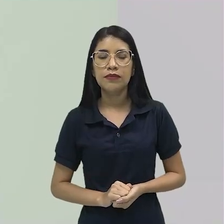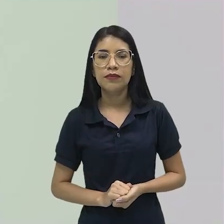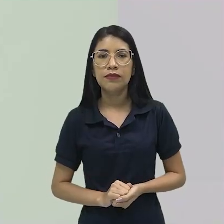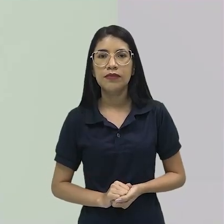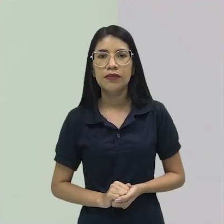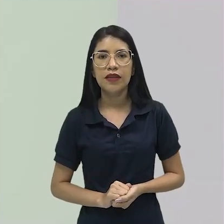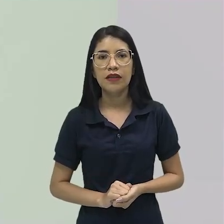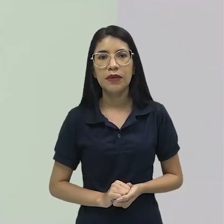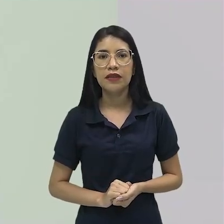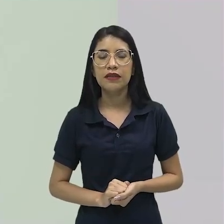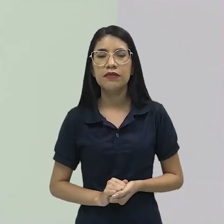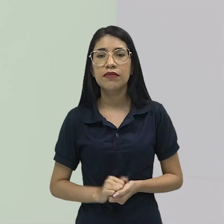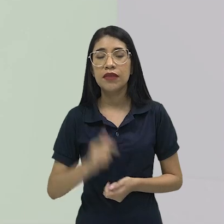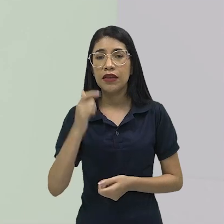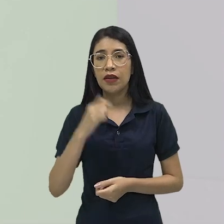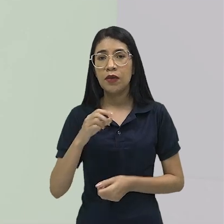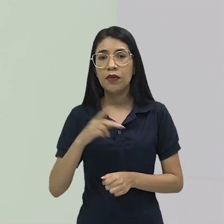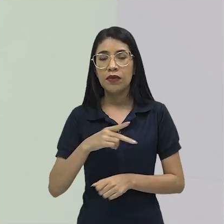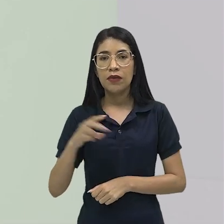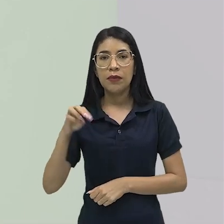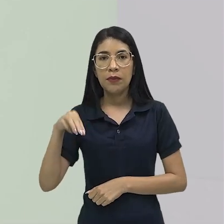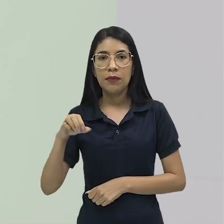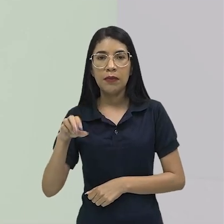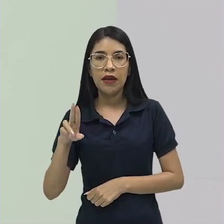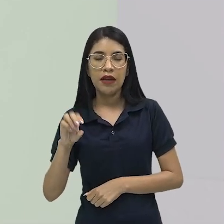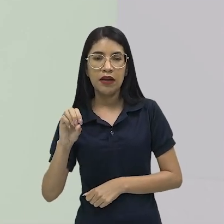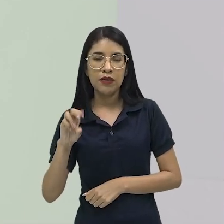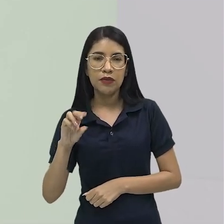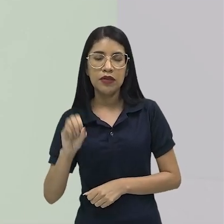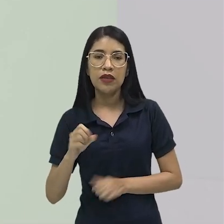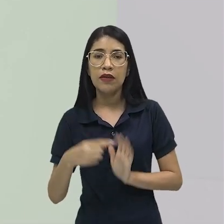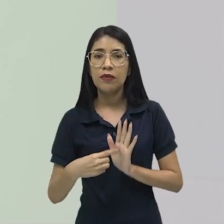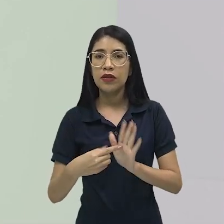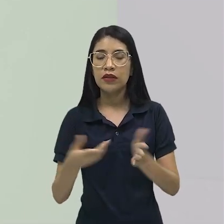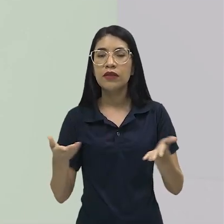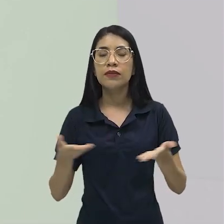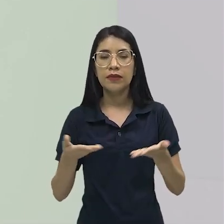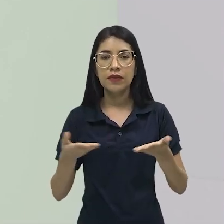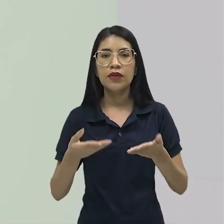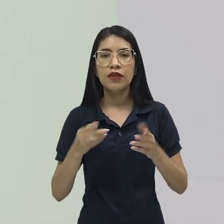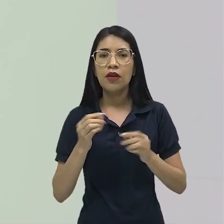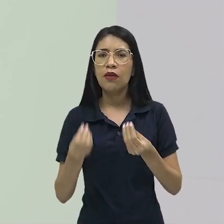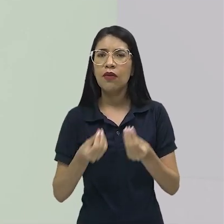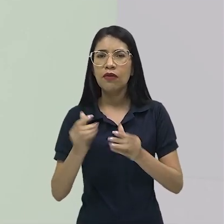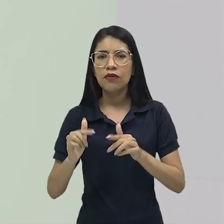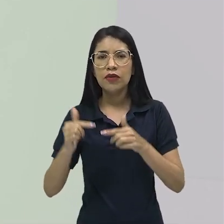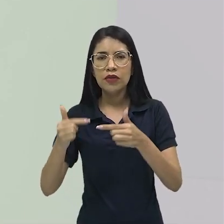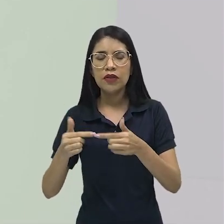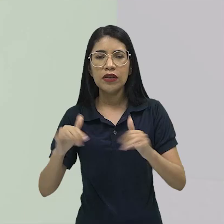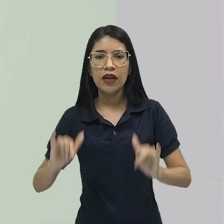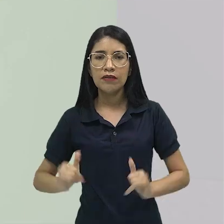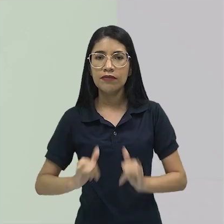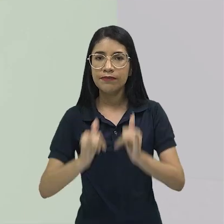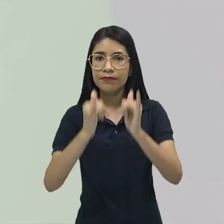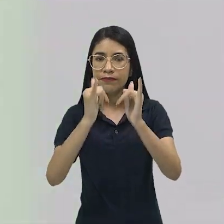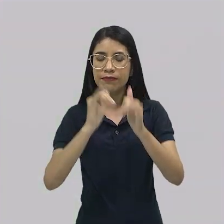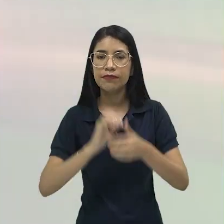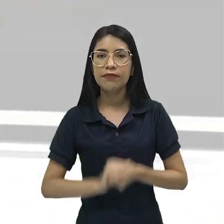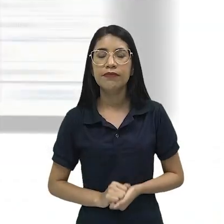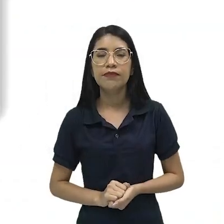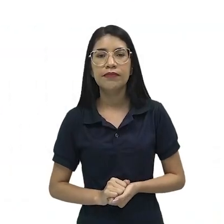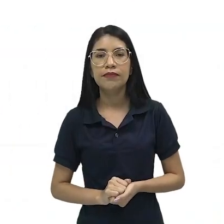Eu sou o professor Marcos Kelvin e hoje eu vou lhe mostrar como é que funciona uma hidroelétrica. Vem